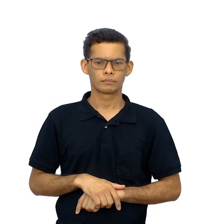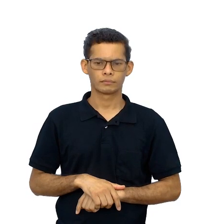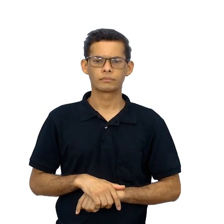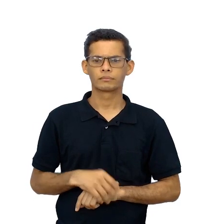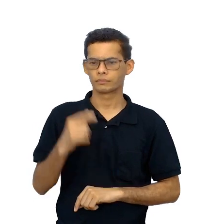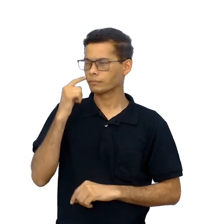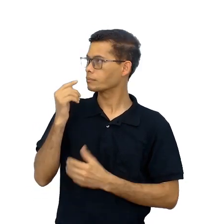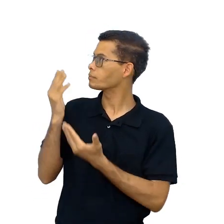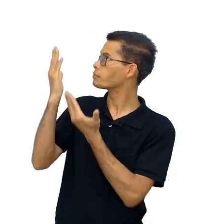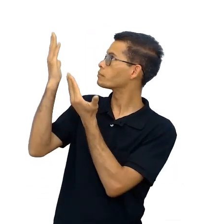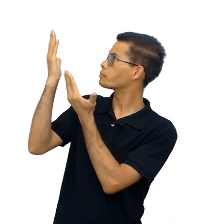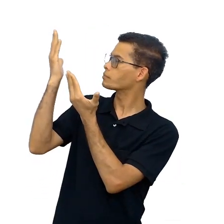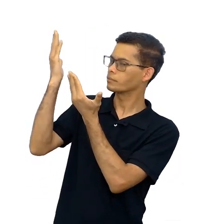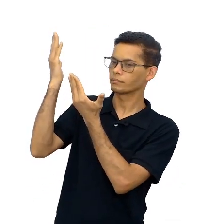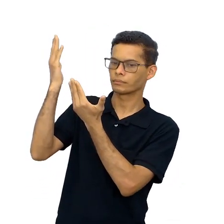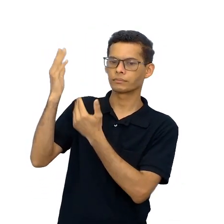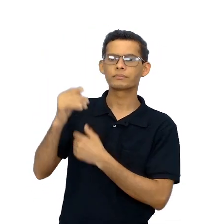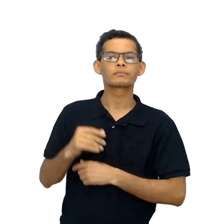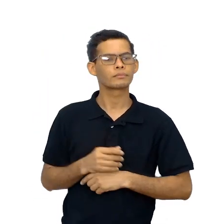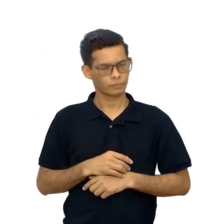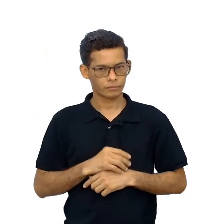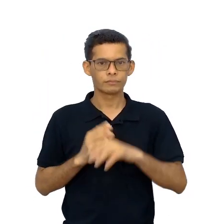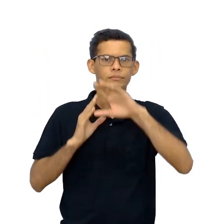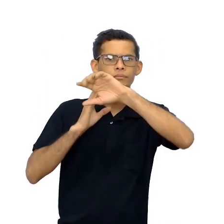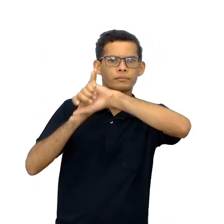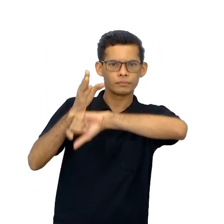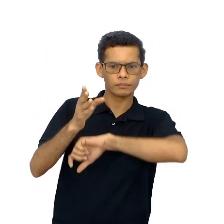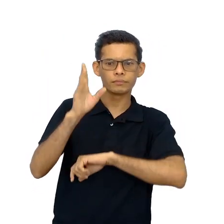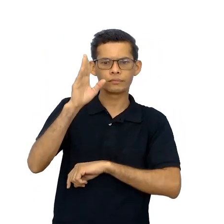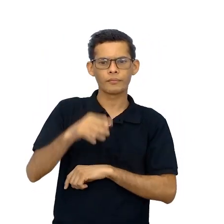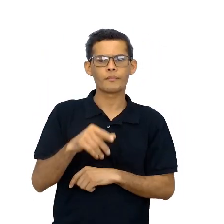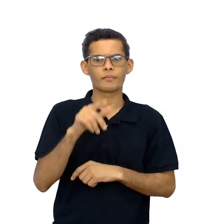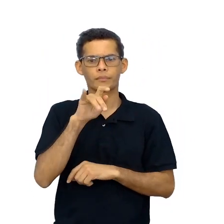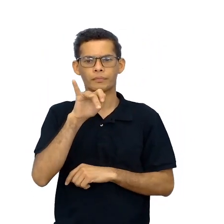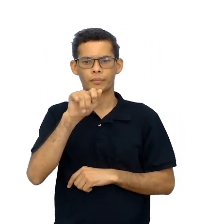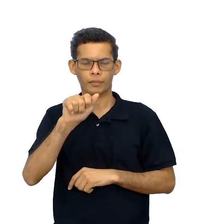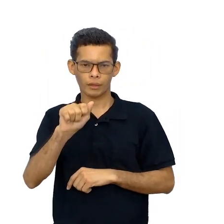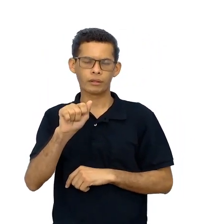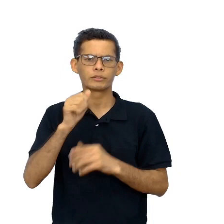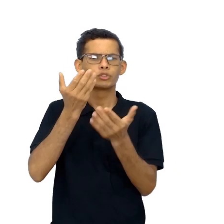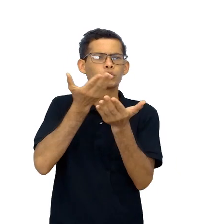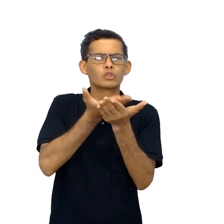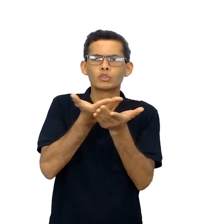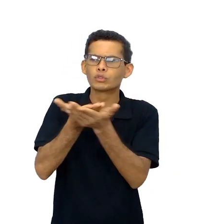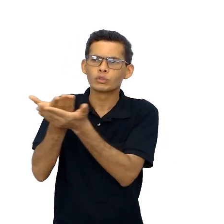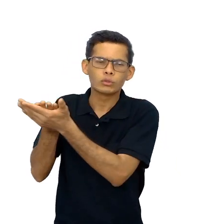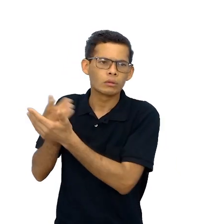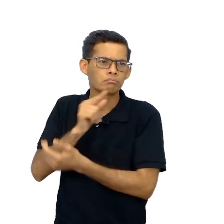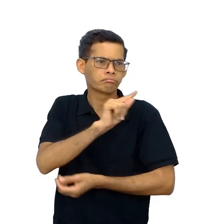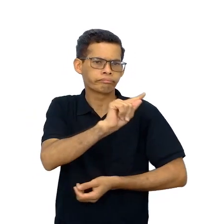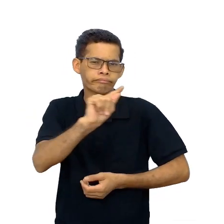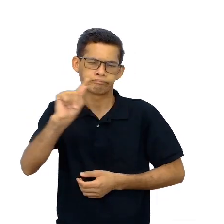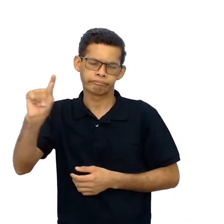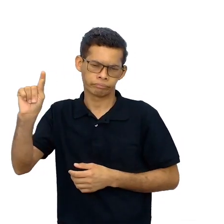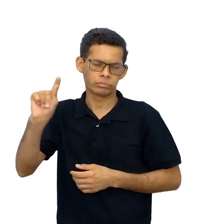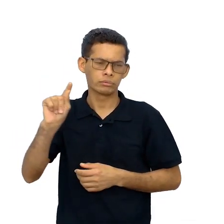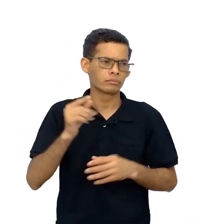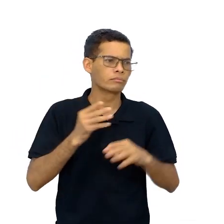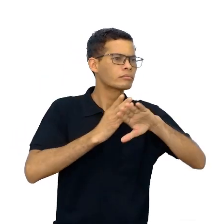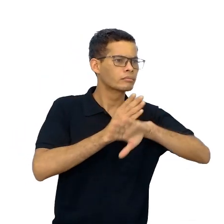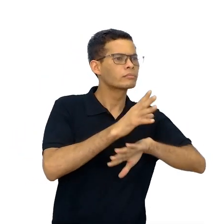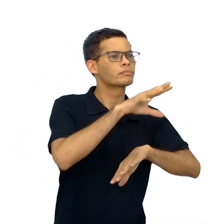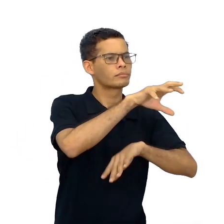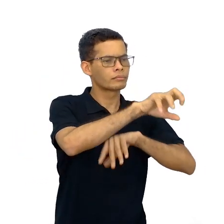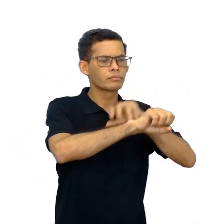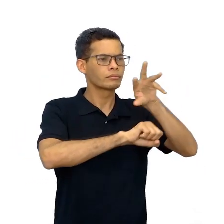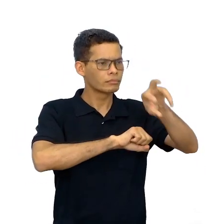na plataforma, fomos no guia de uma determinada escola, né? Nós trouxemos aqui um dado de uma